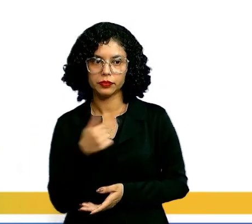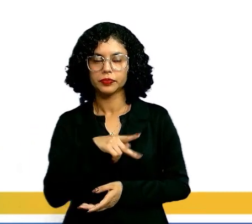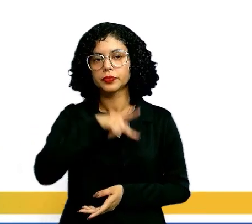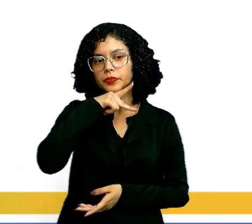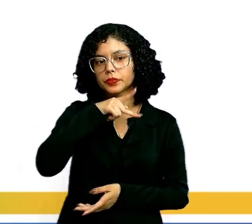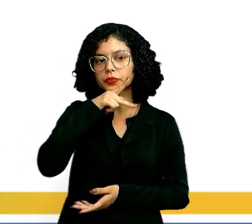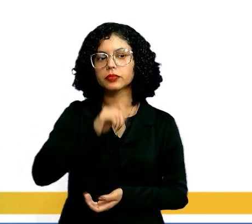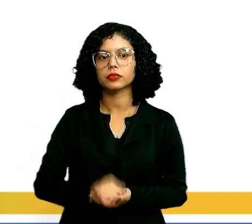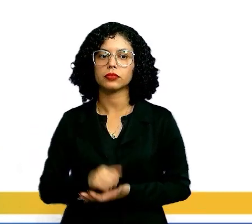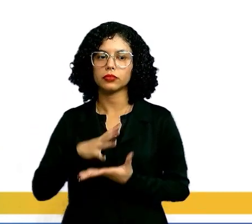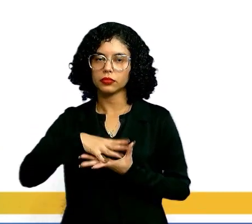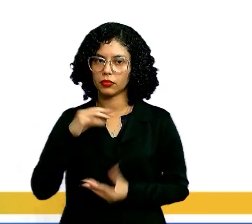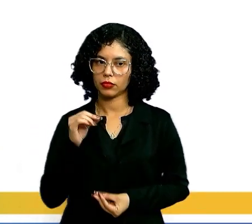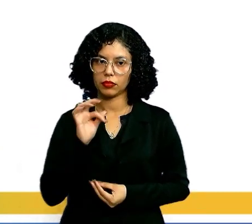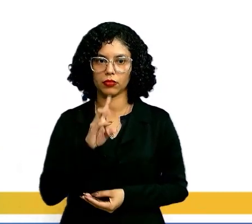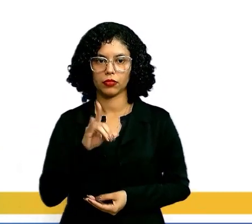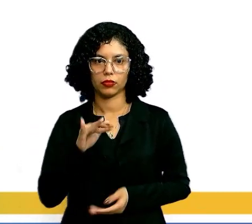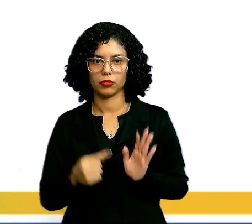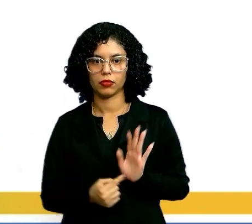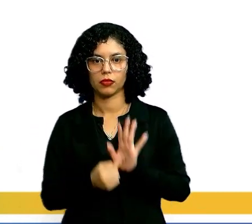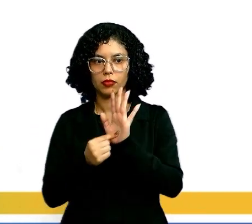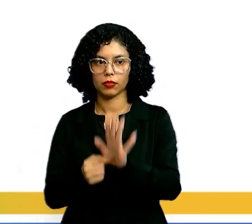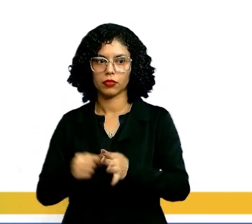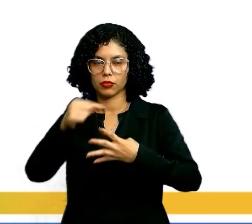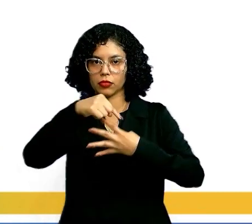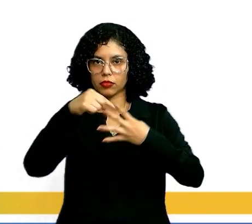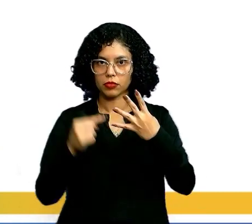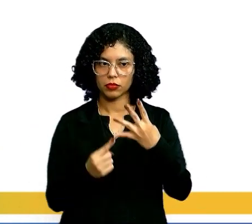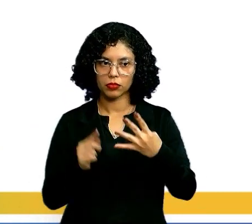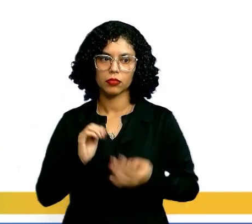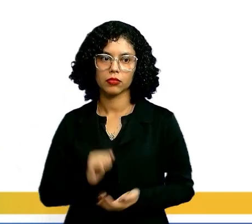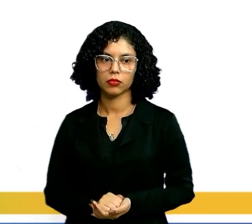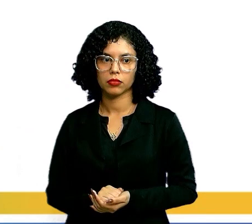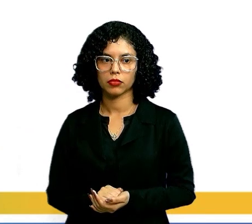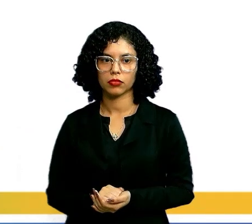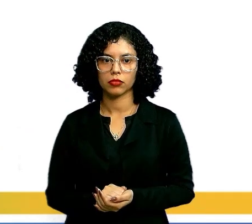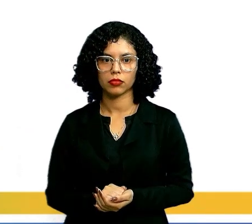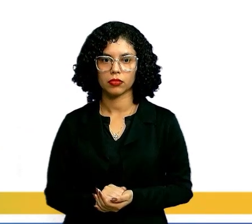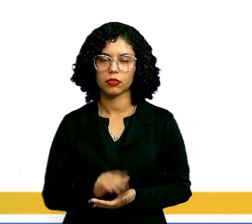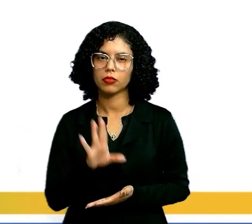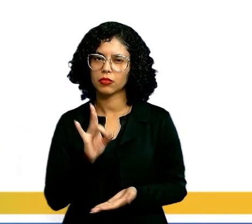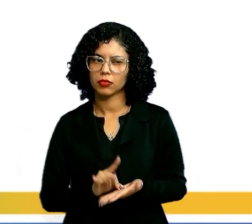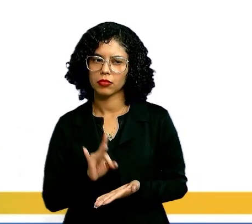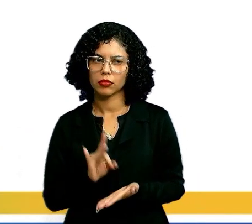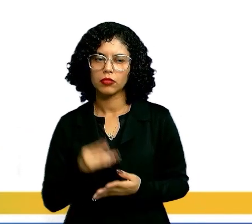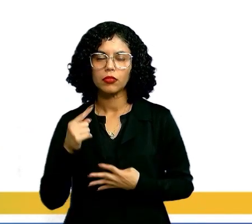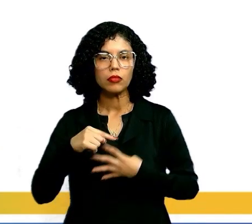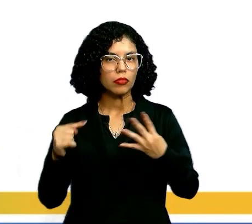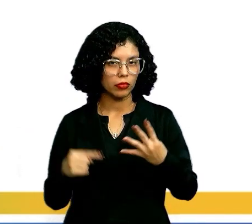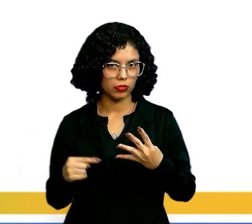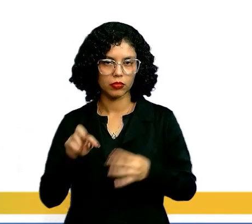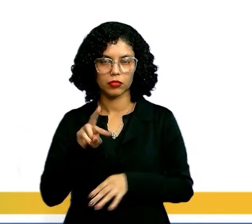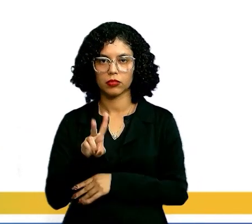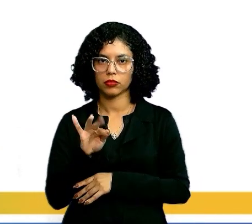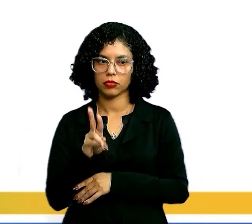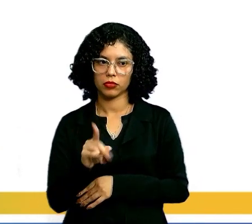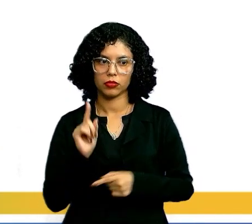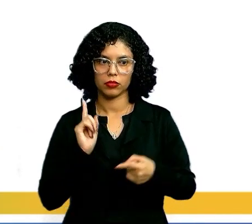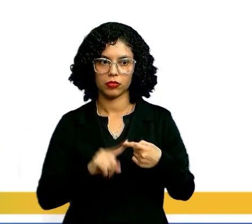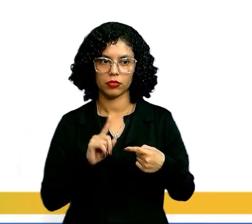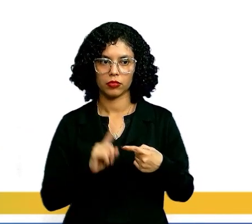Platão a alma racional ela representava ela na verdade tinha quatro virtudes